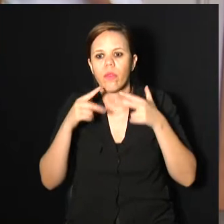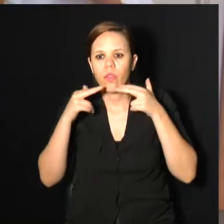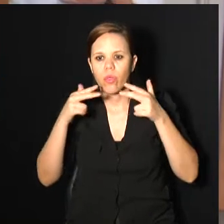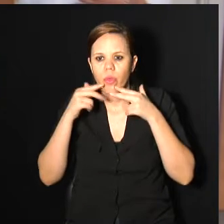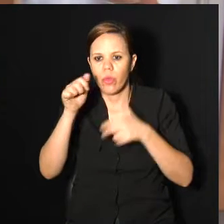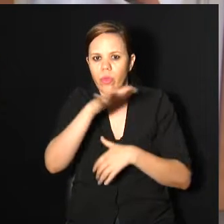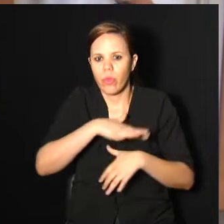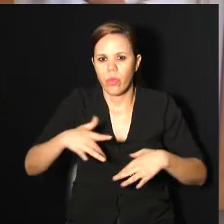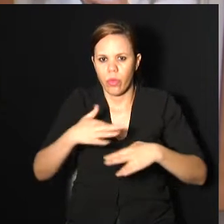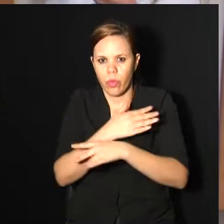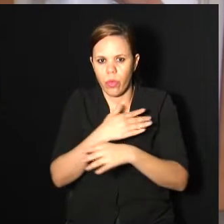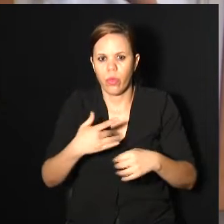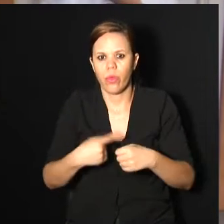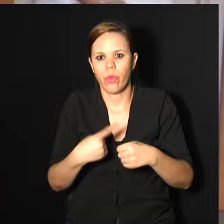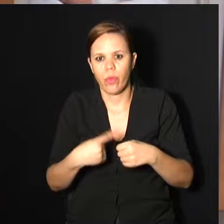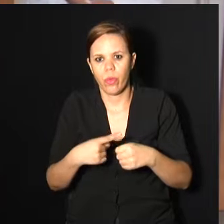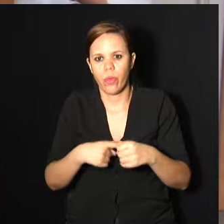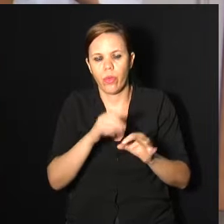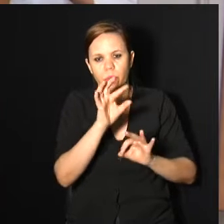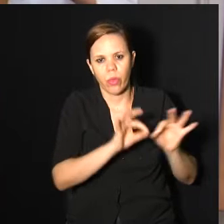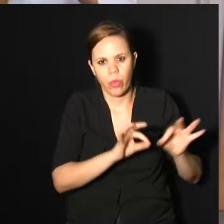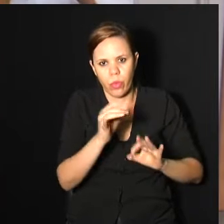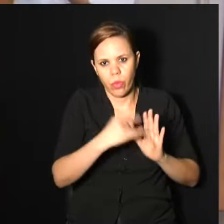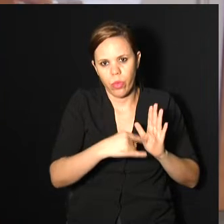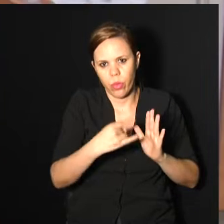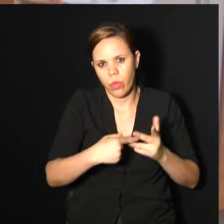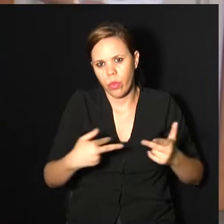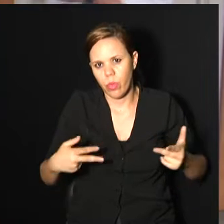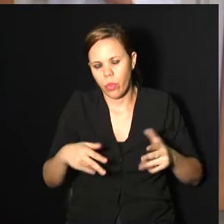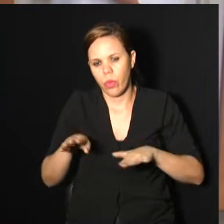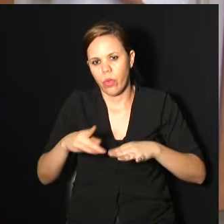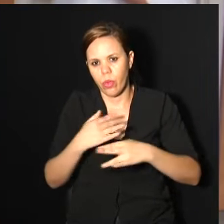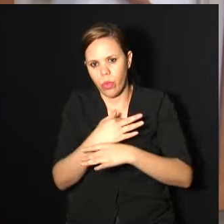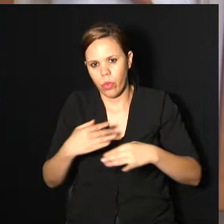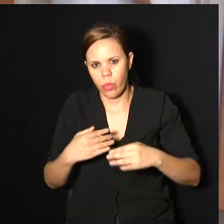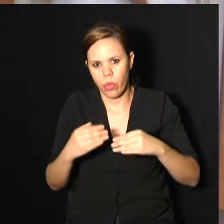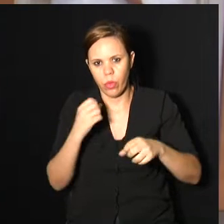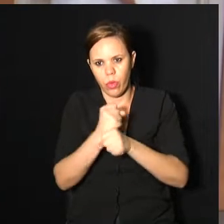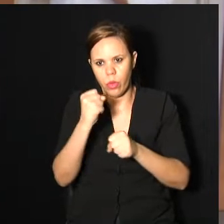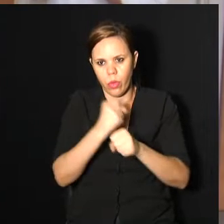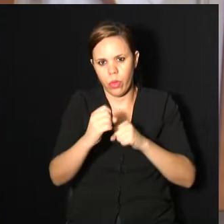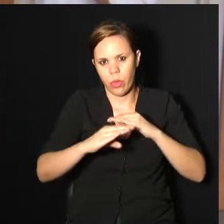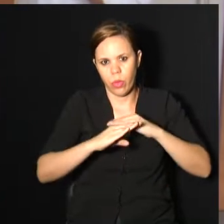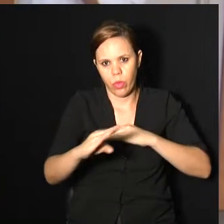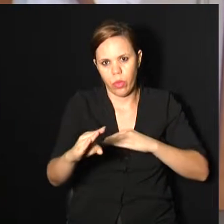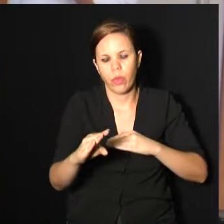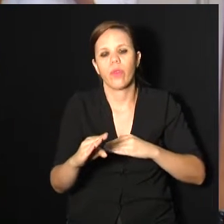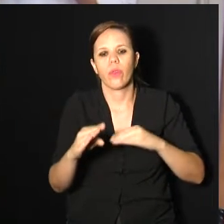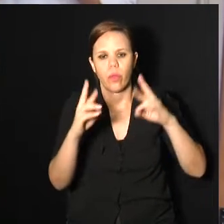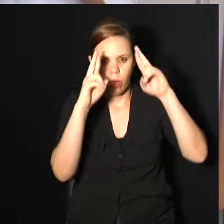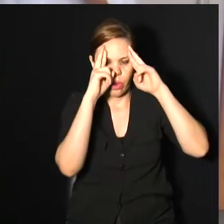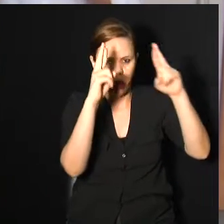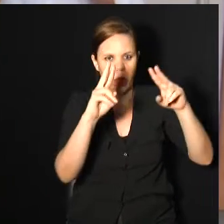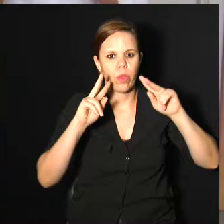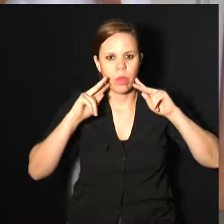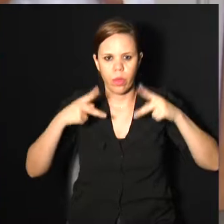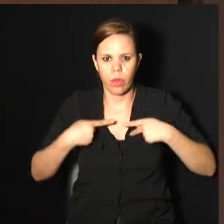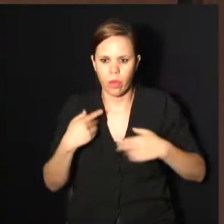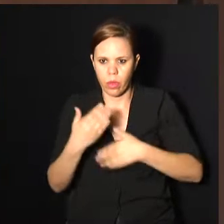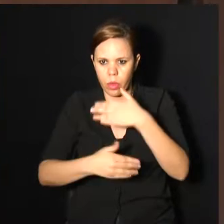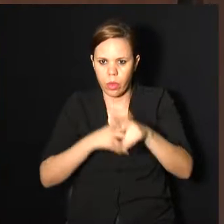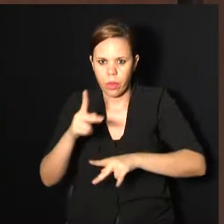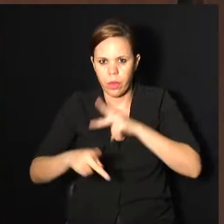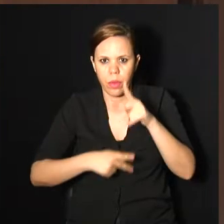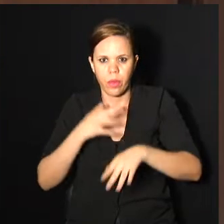áreas urbanas, de regularização fundiária, a mobilidade e o asfalto construindo a dignidade humana às futuras